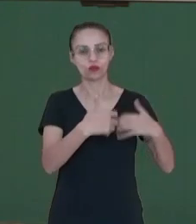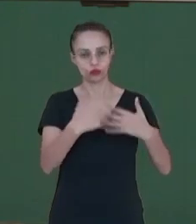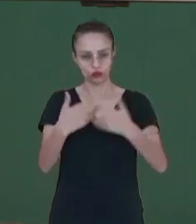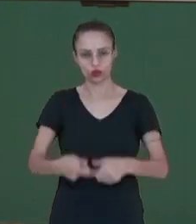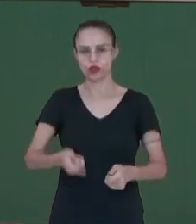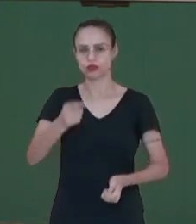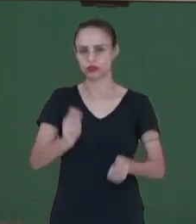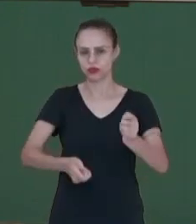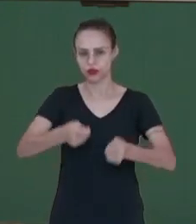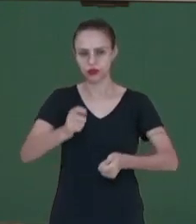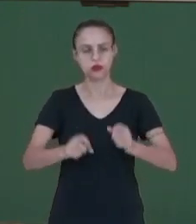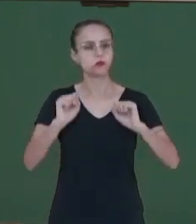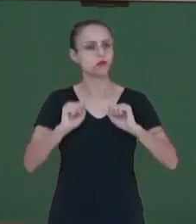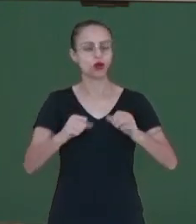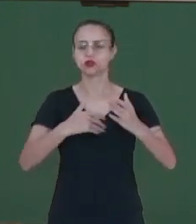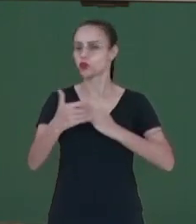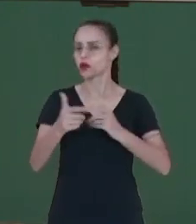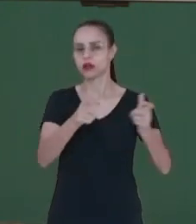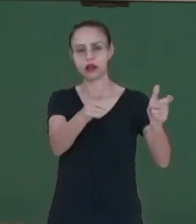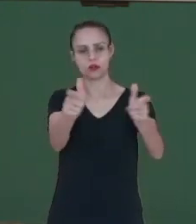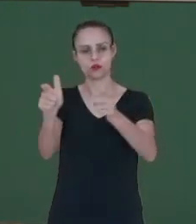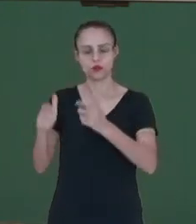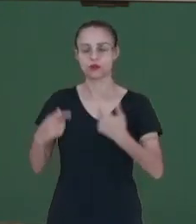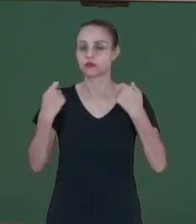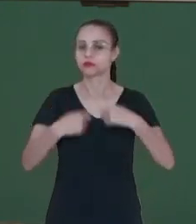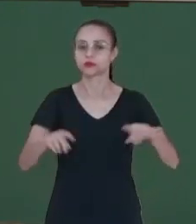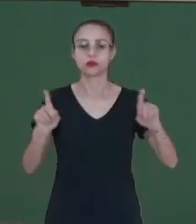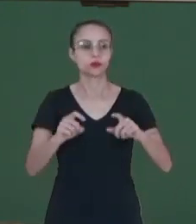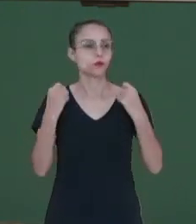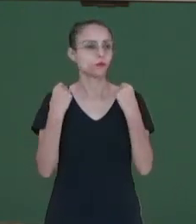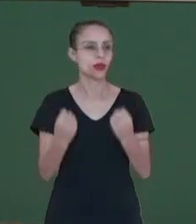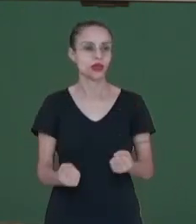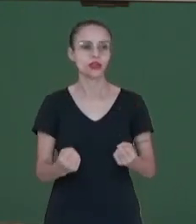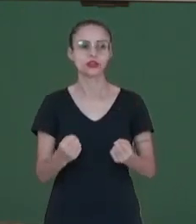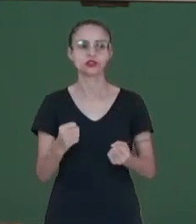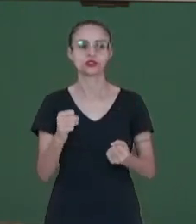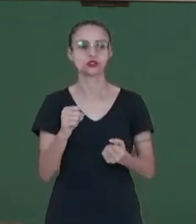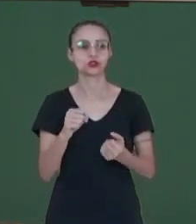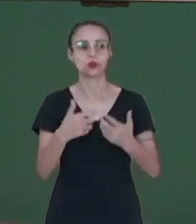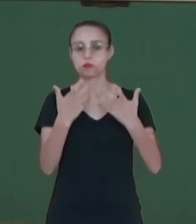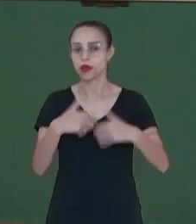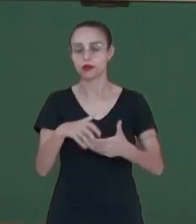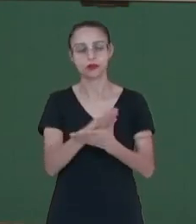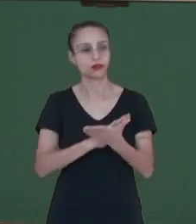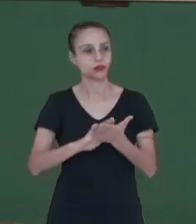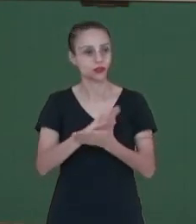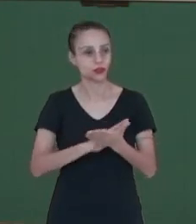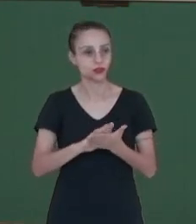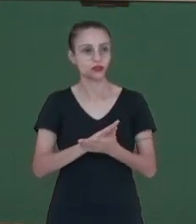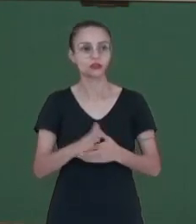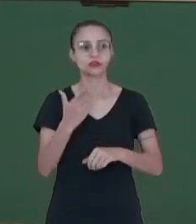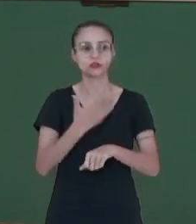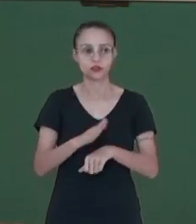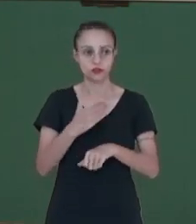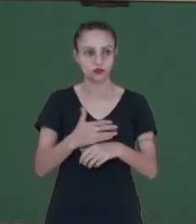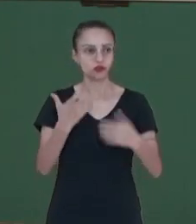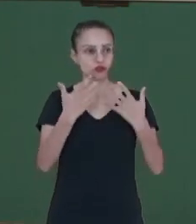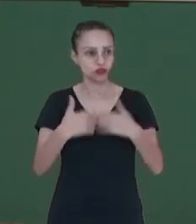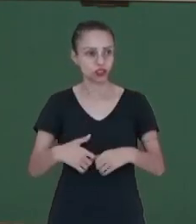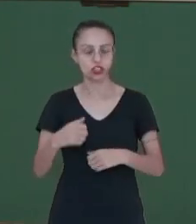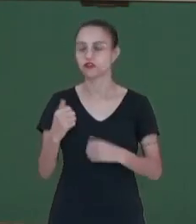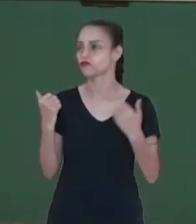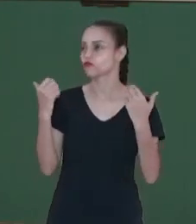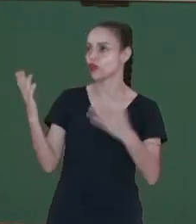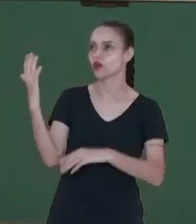é, pode ser feito em qualquer lugar, ele não precisa de peso, não precisa de máquinas, né? O treinamento funcional pode ser feito no ar